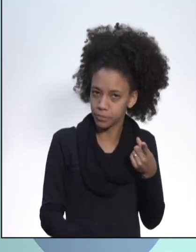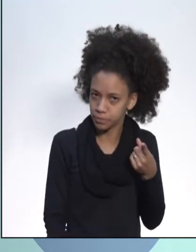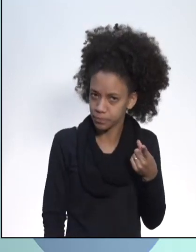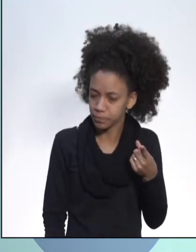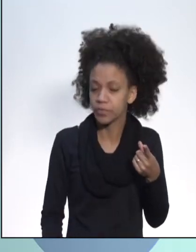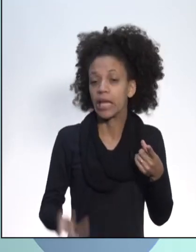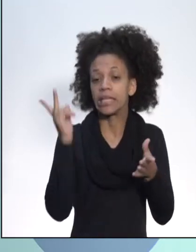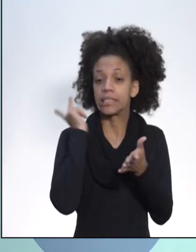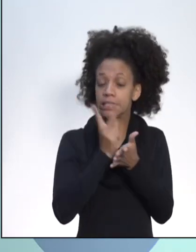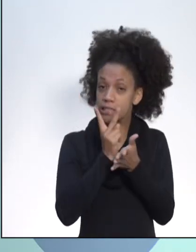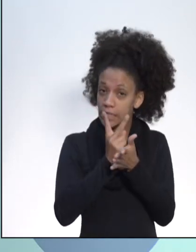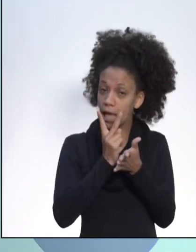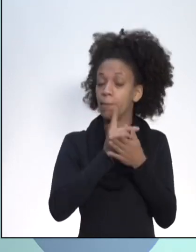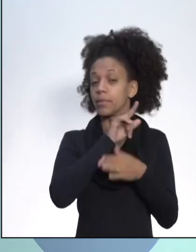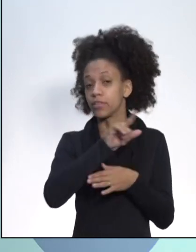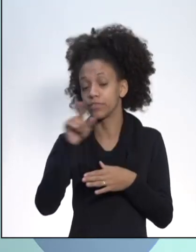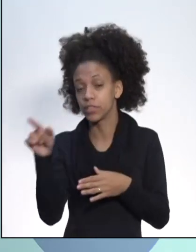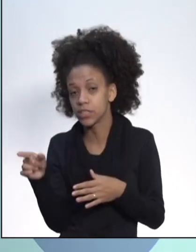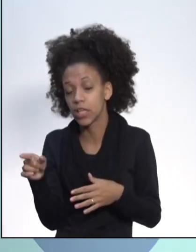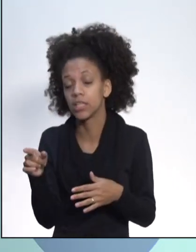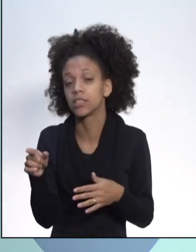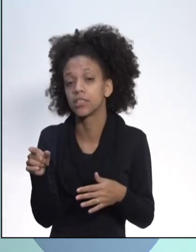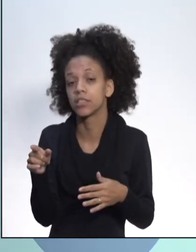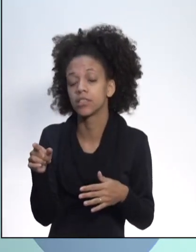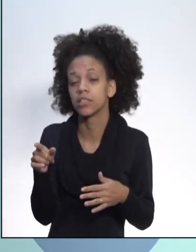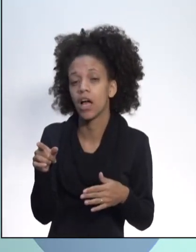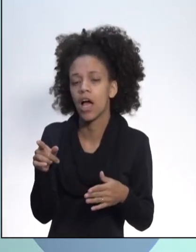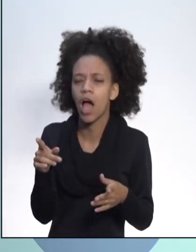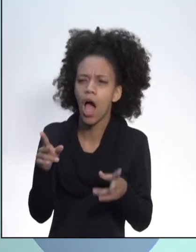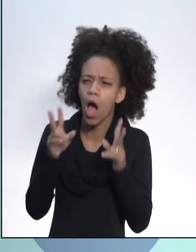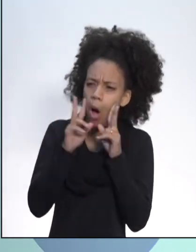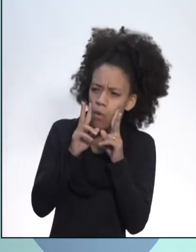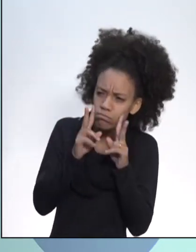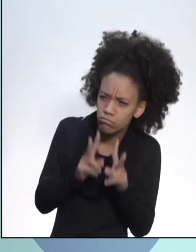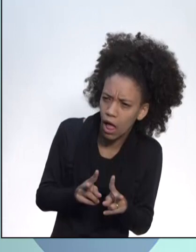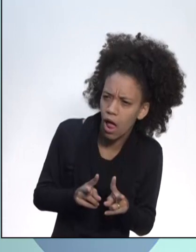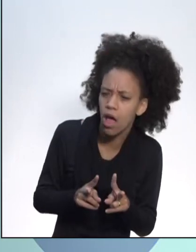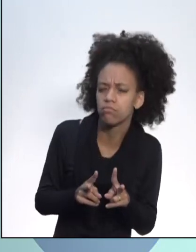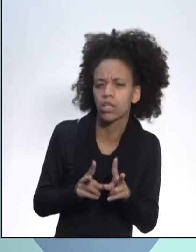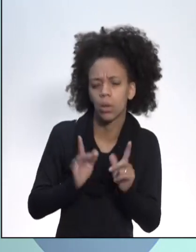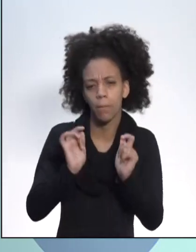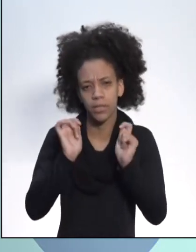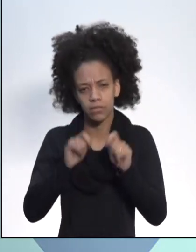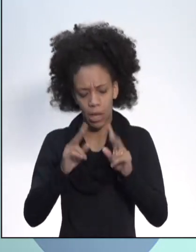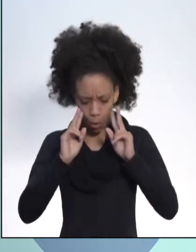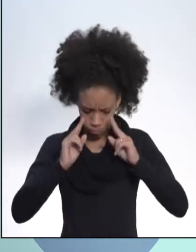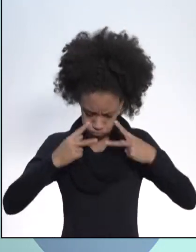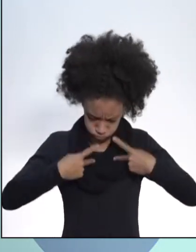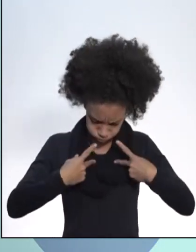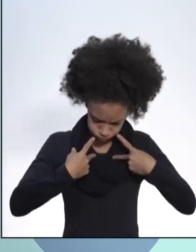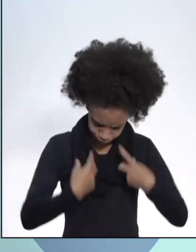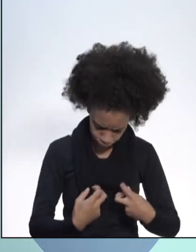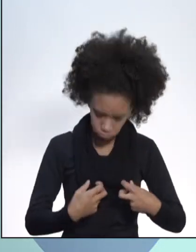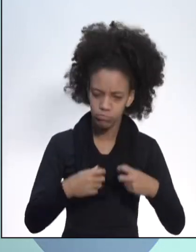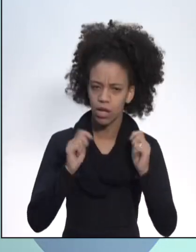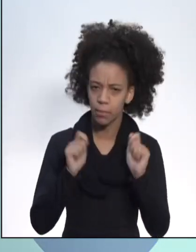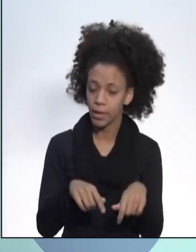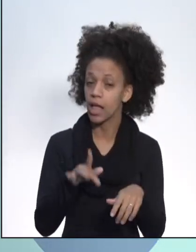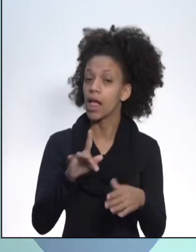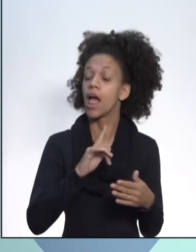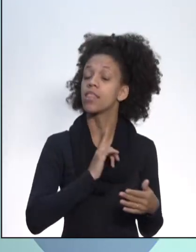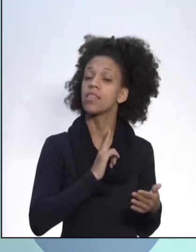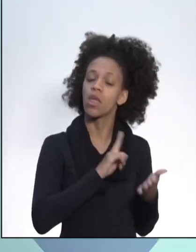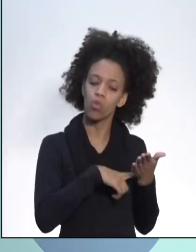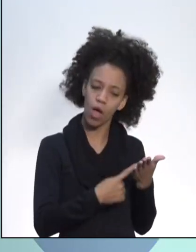que vocês olharem para essas competências, como eu disse para vocês, tem no caderno do aluno no final